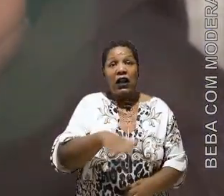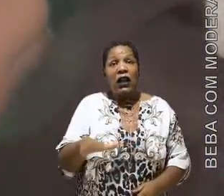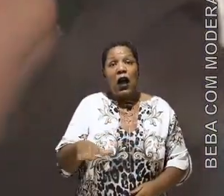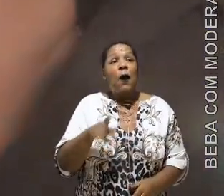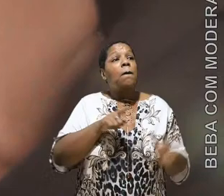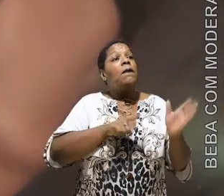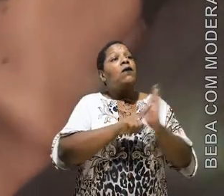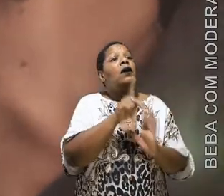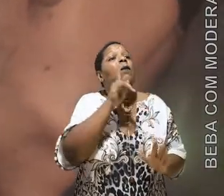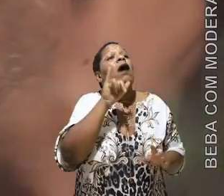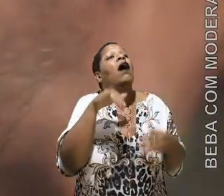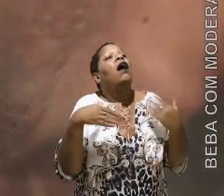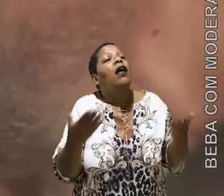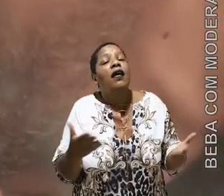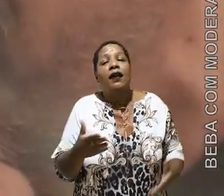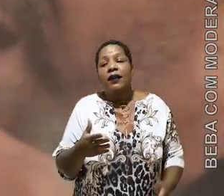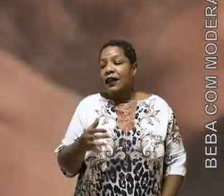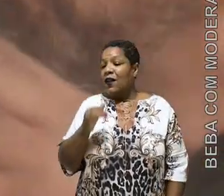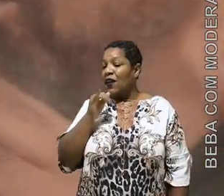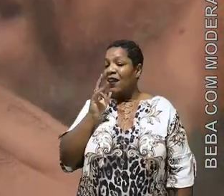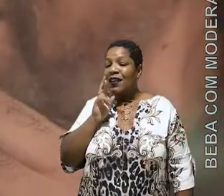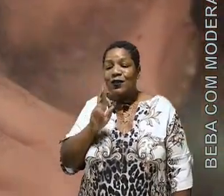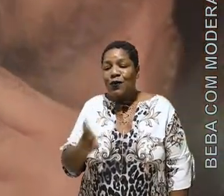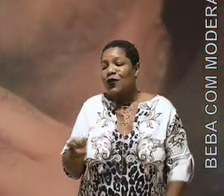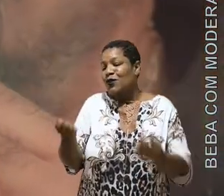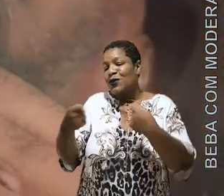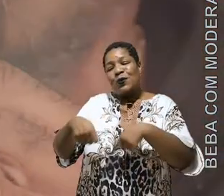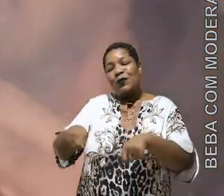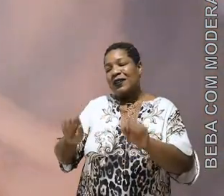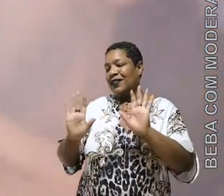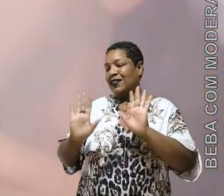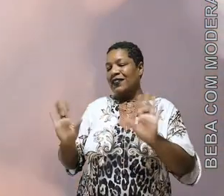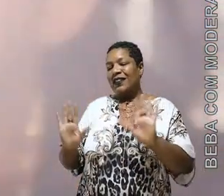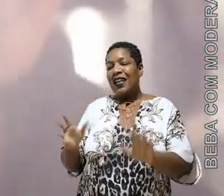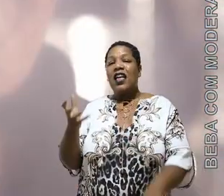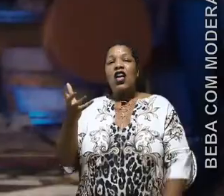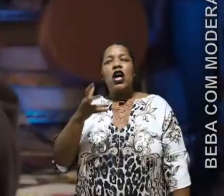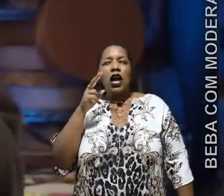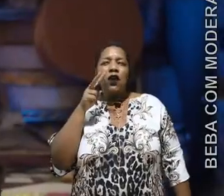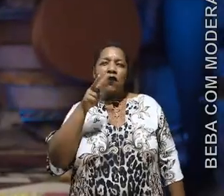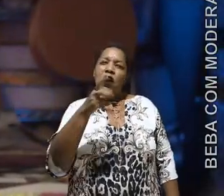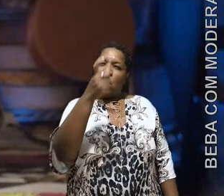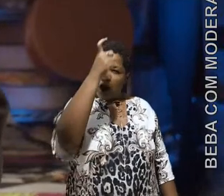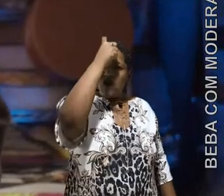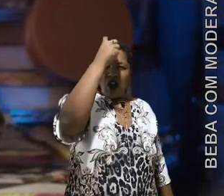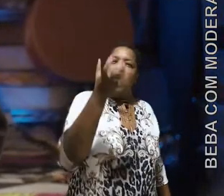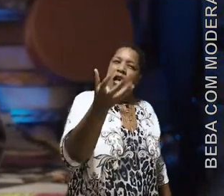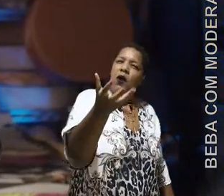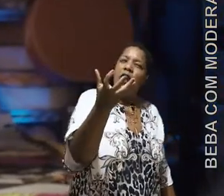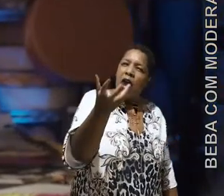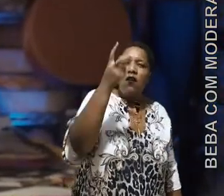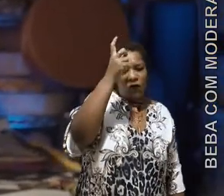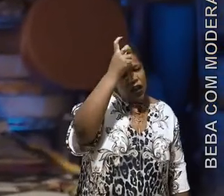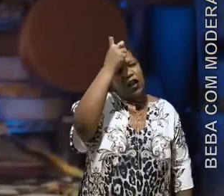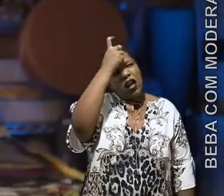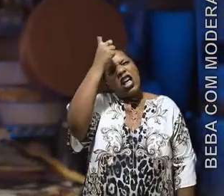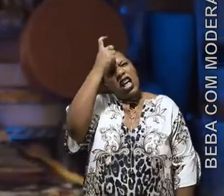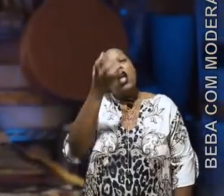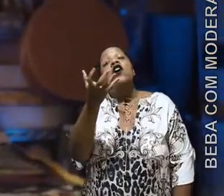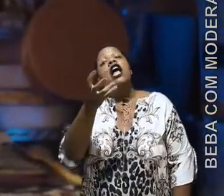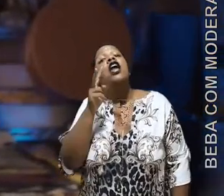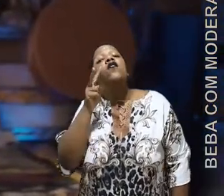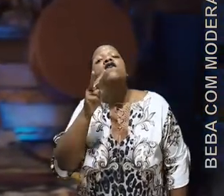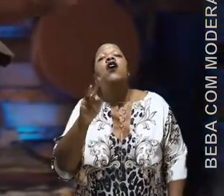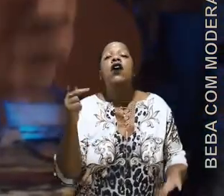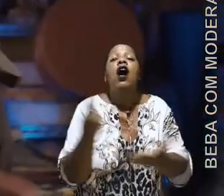Capítulo agora todas as crianças perguntam pelo pai respondo que elas não precisam ensaiar mais eu quero ver quando zumbi voltar